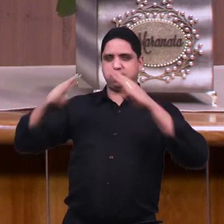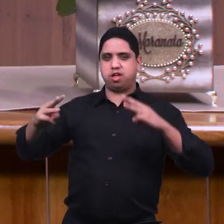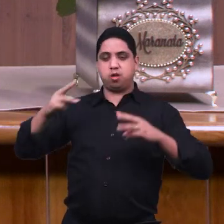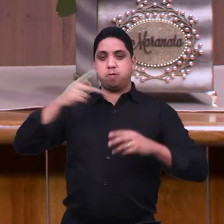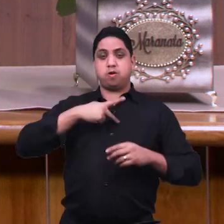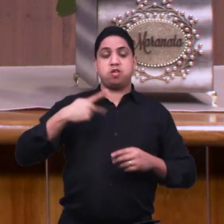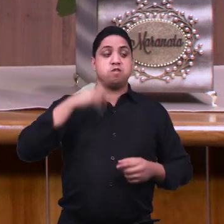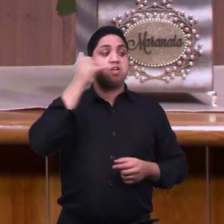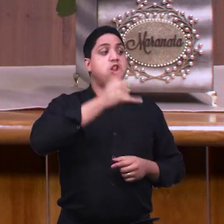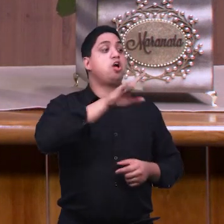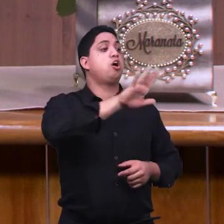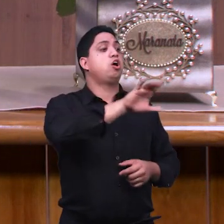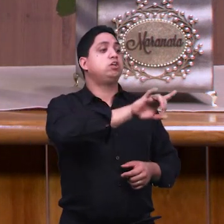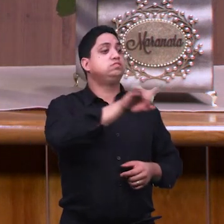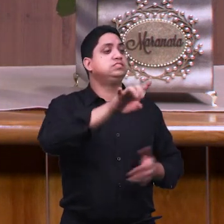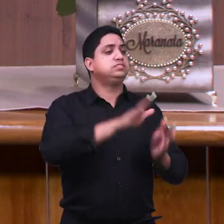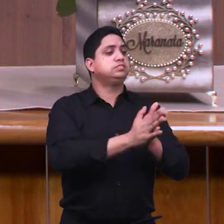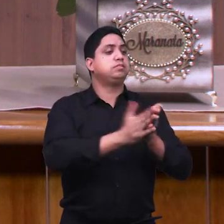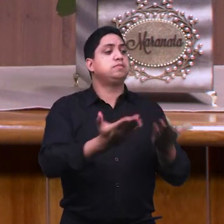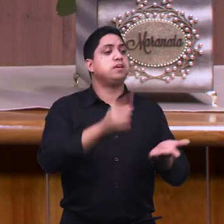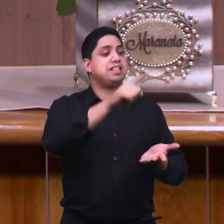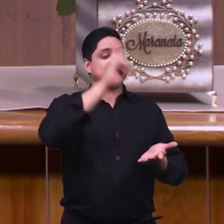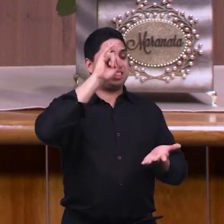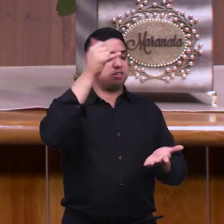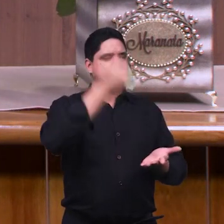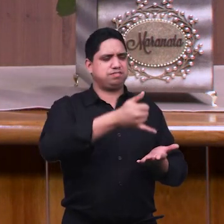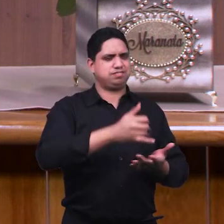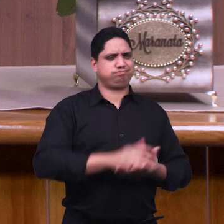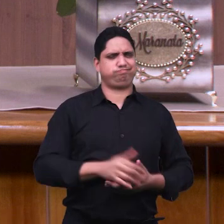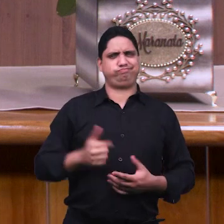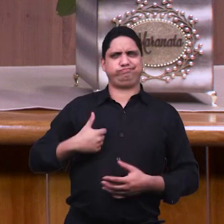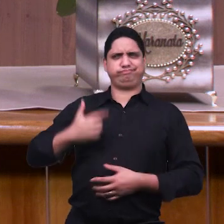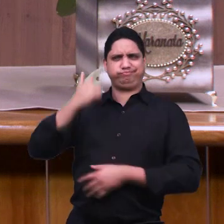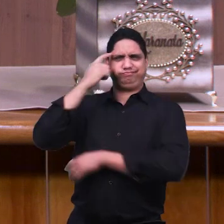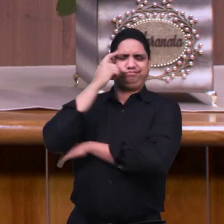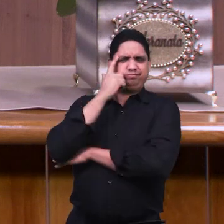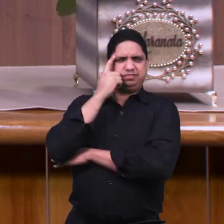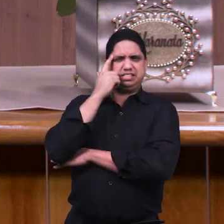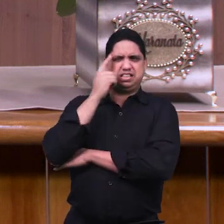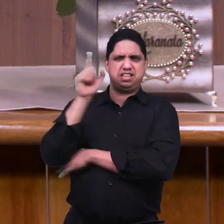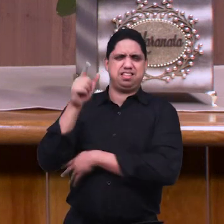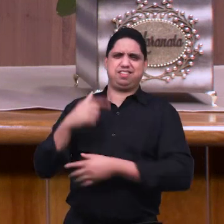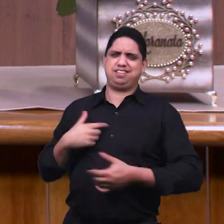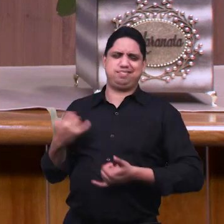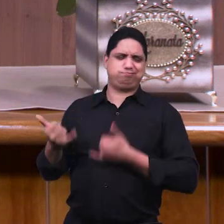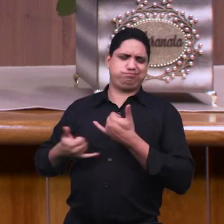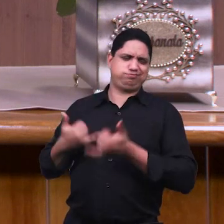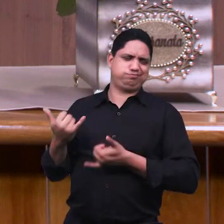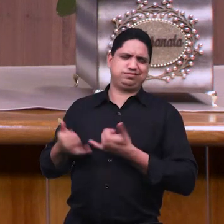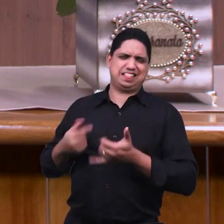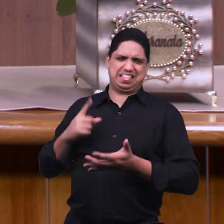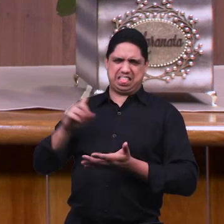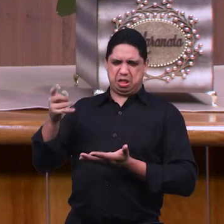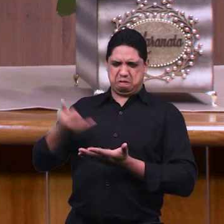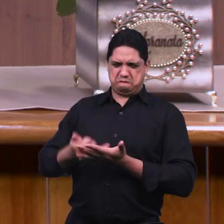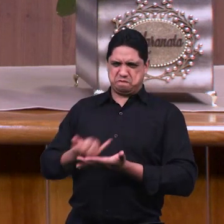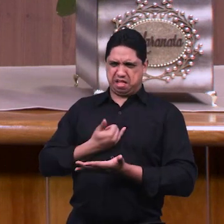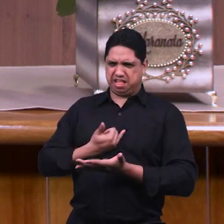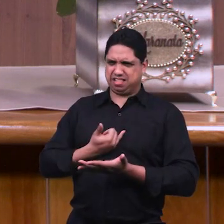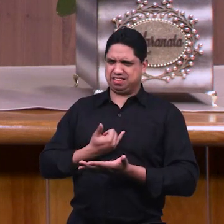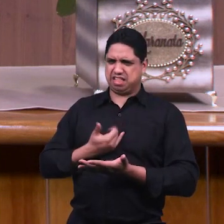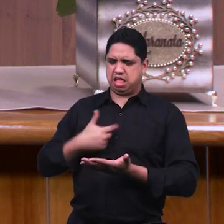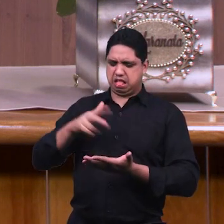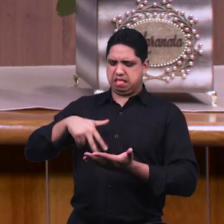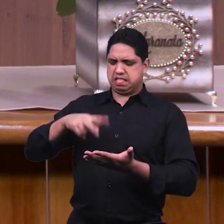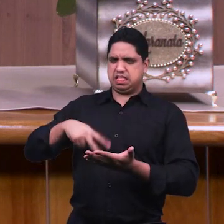seguinte, irmãos, abre a palavra que Deus vai falar na palavra. Eu falei, eu pensei comigo, esse pastor do Maranata é um brincalhão, falar que Deus vai falar na palavra? Eu